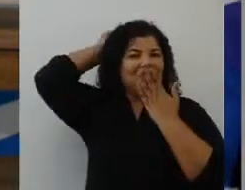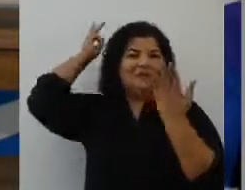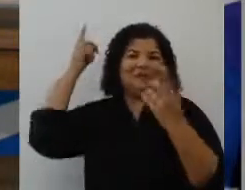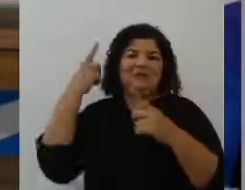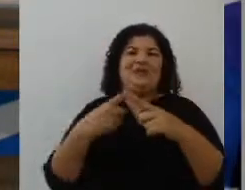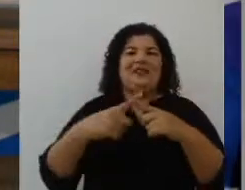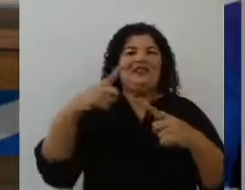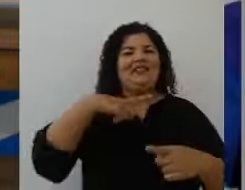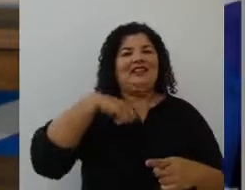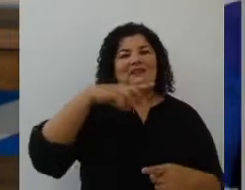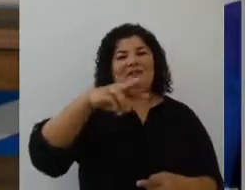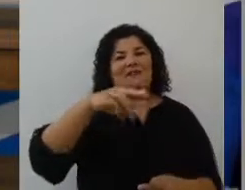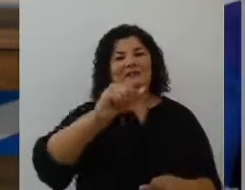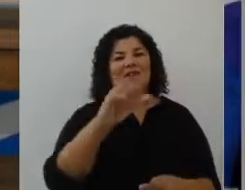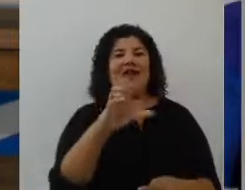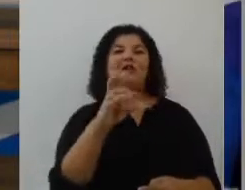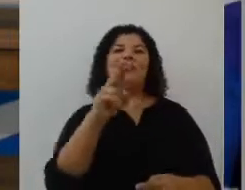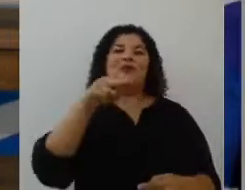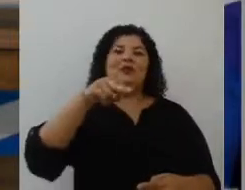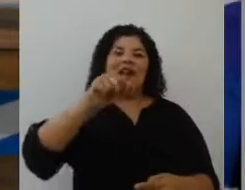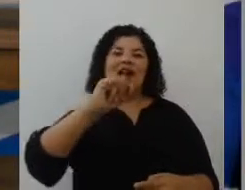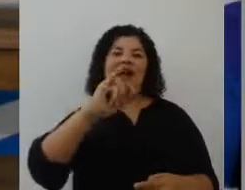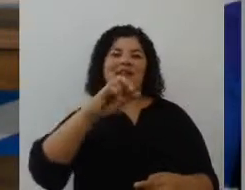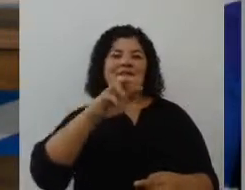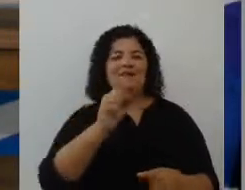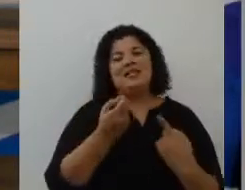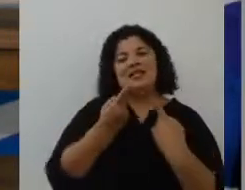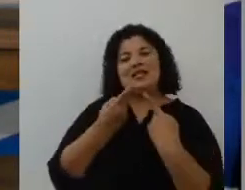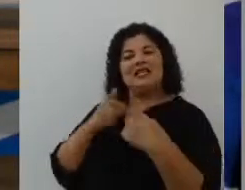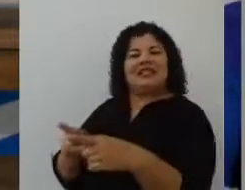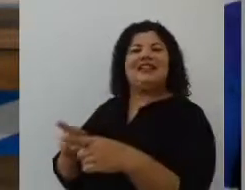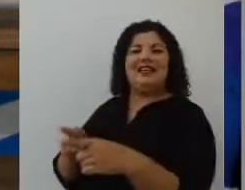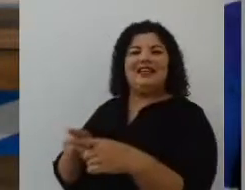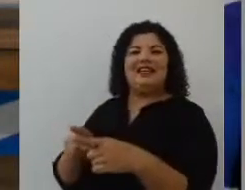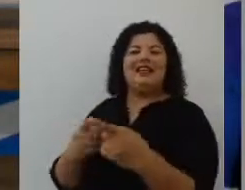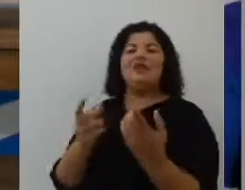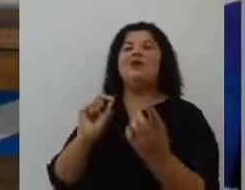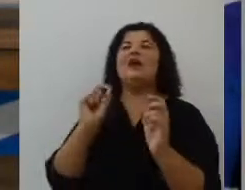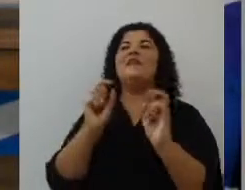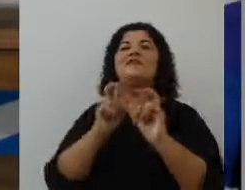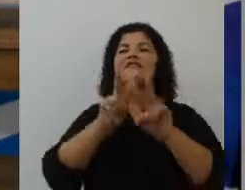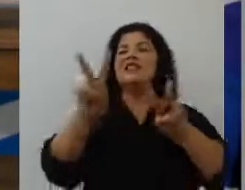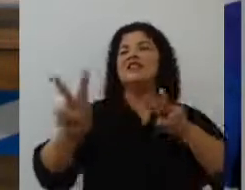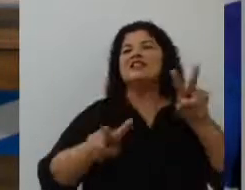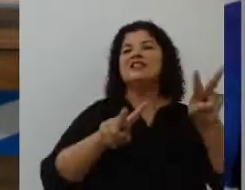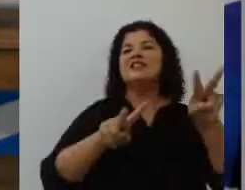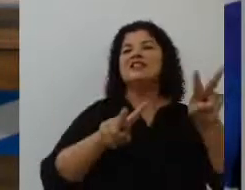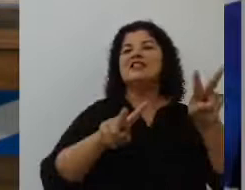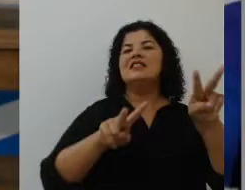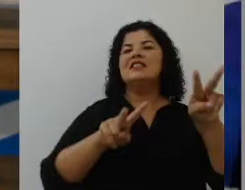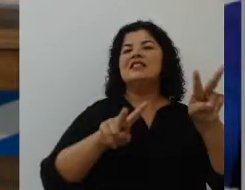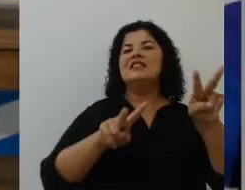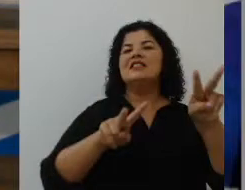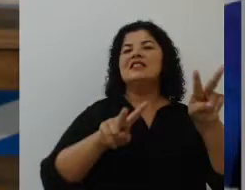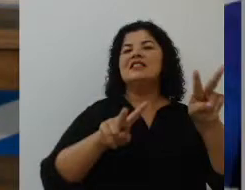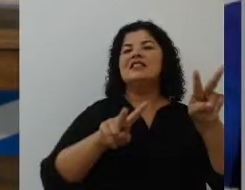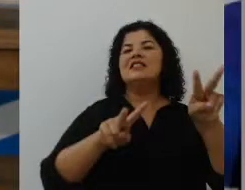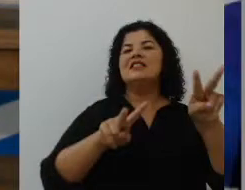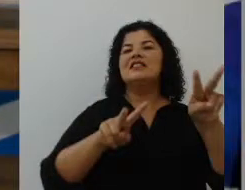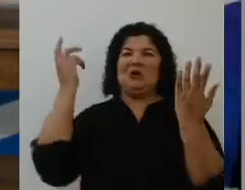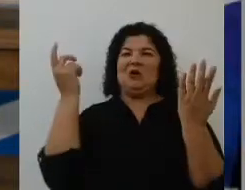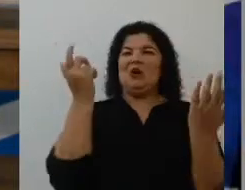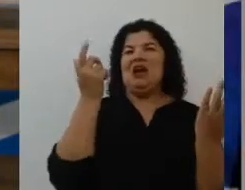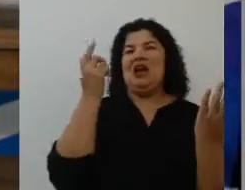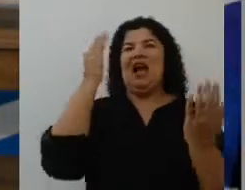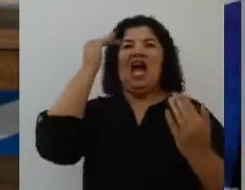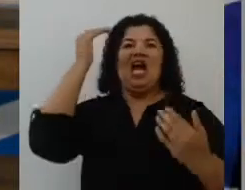Macunaíma de Mário de Andrade, né? Macunaíma faz uma crítica a essa visão desse índio enquanto herói no romantismo. Mas isso é tema de uma